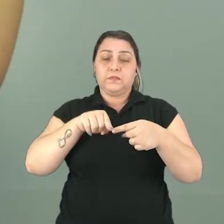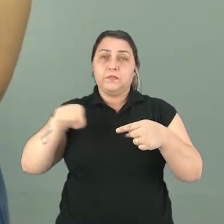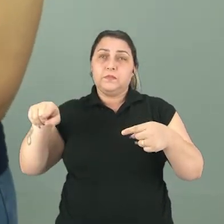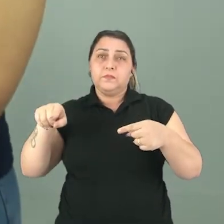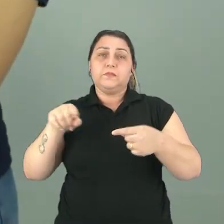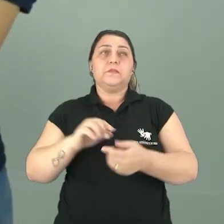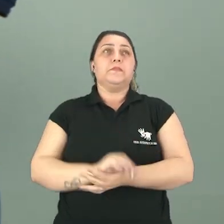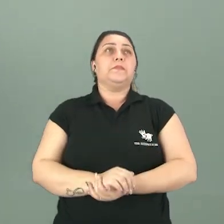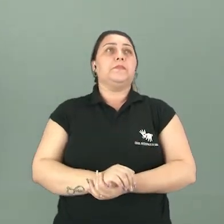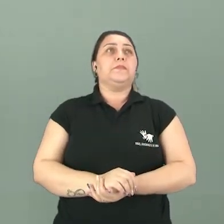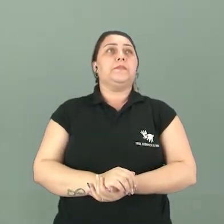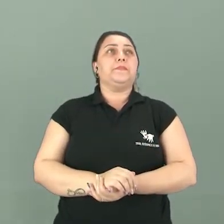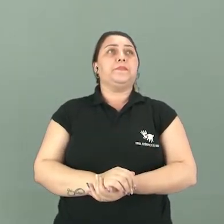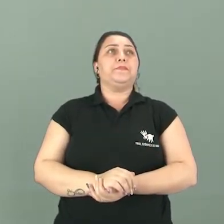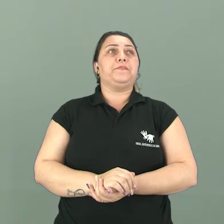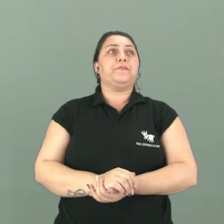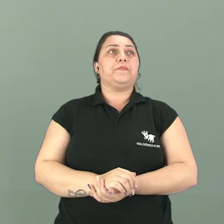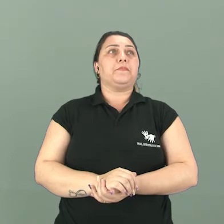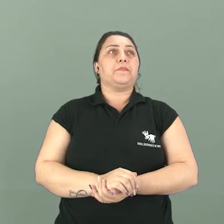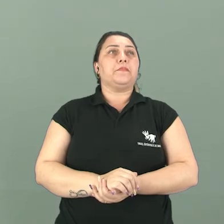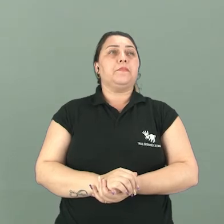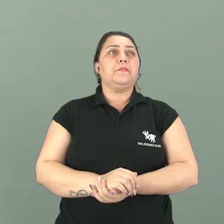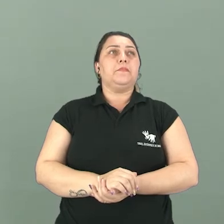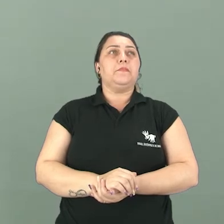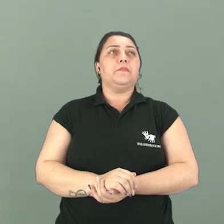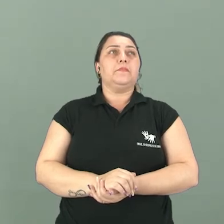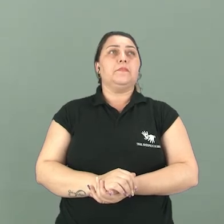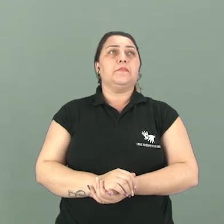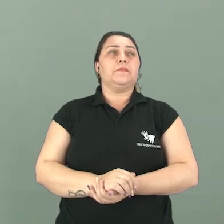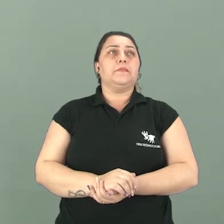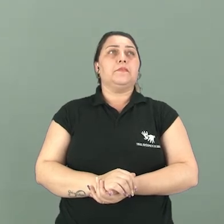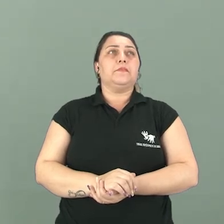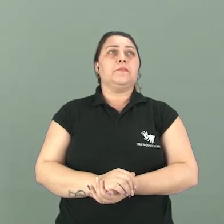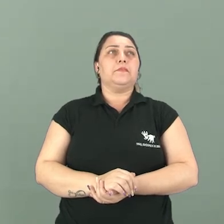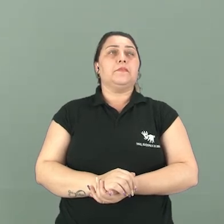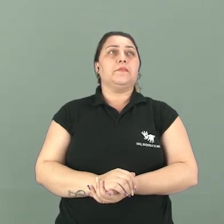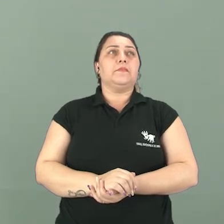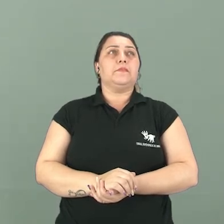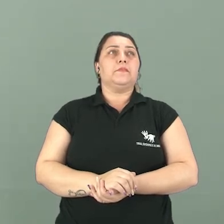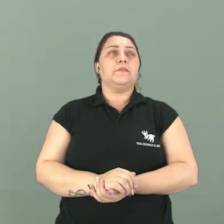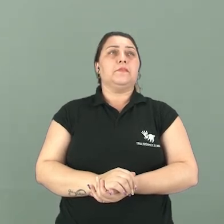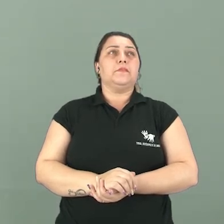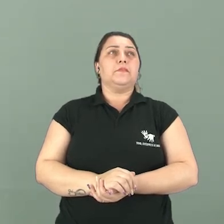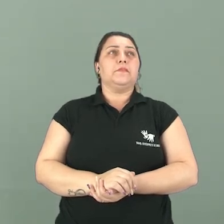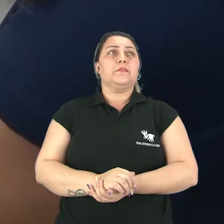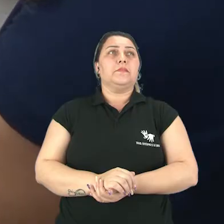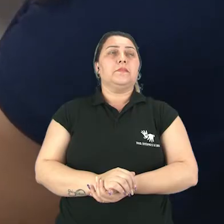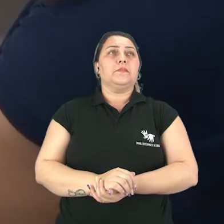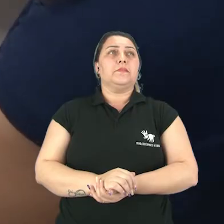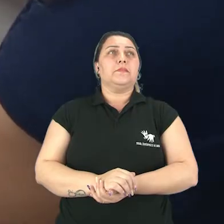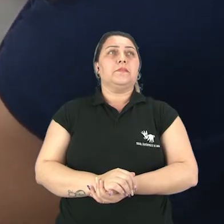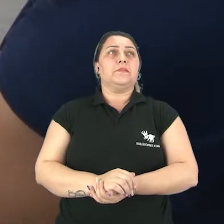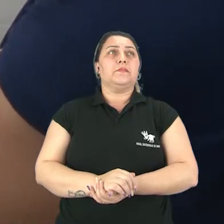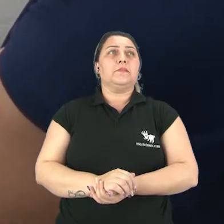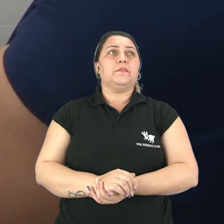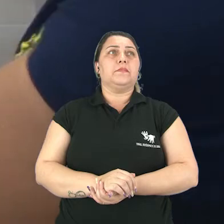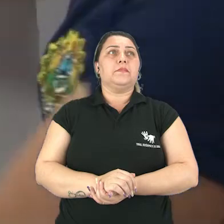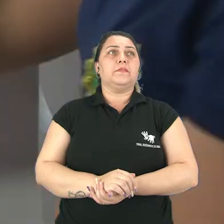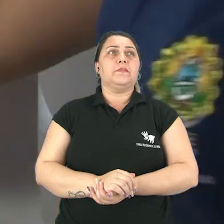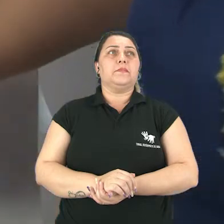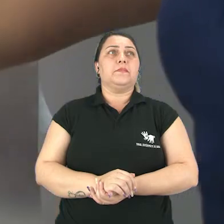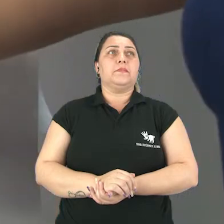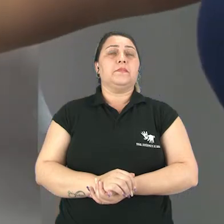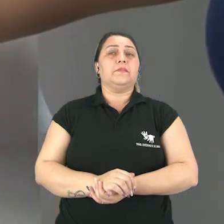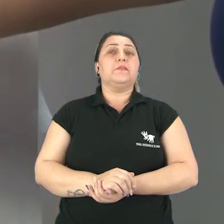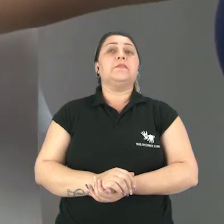Aqui, no vertical, nós temos a escala. Nós temos a escala, que,